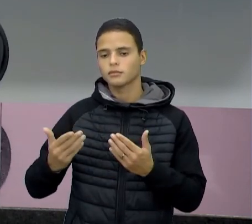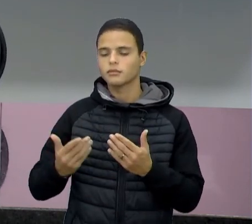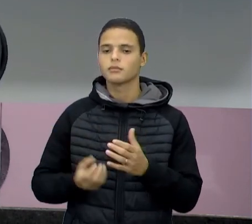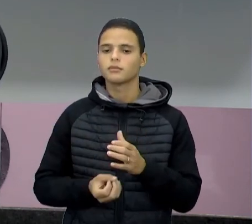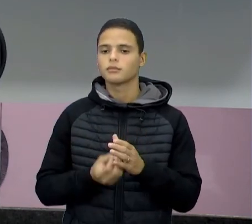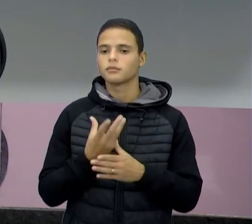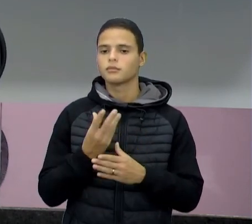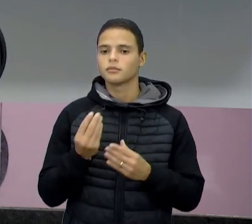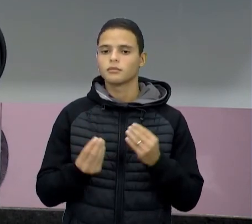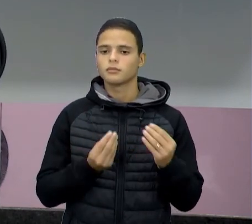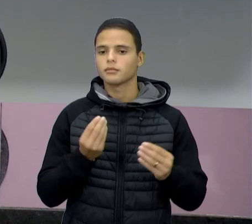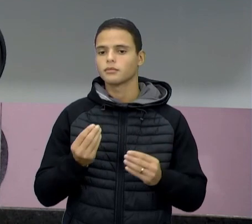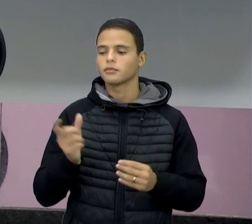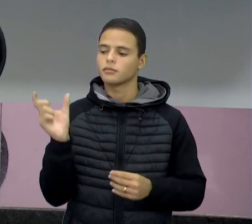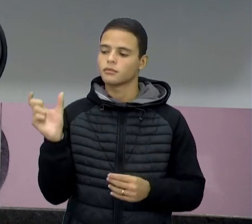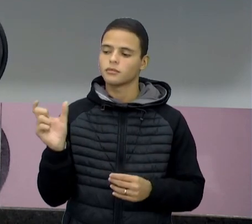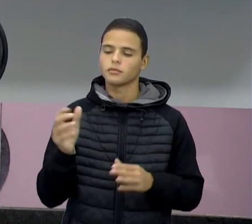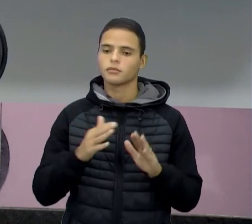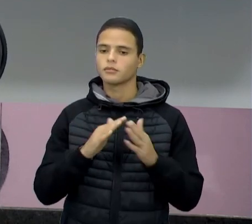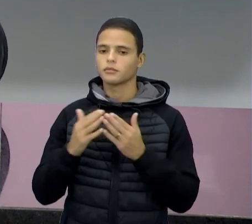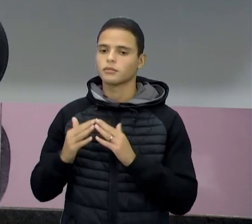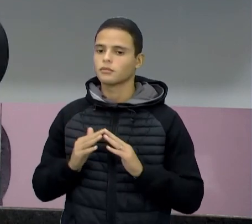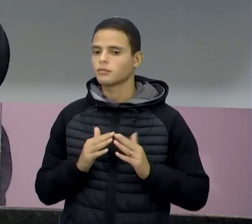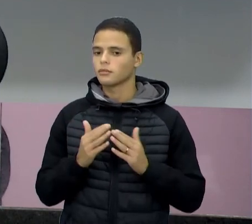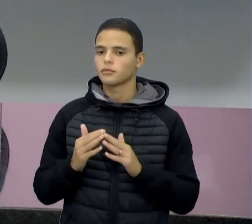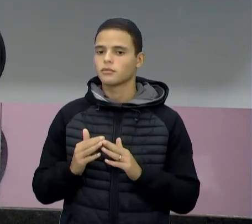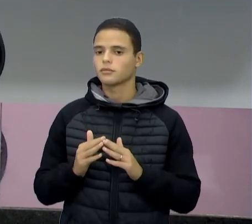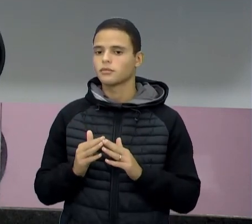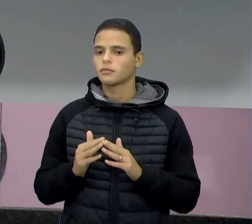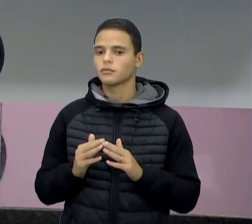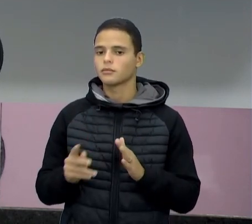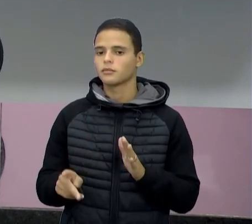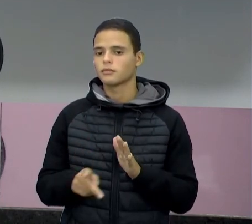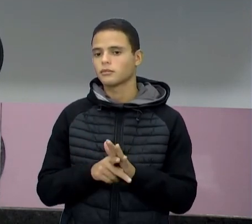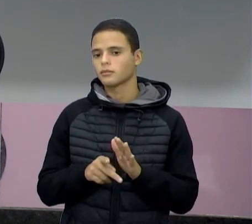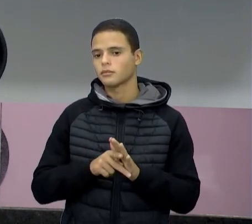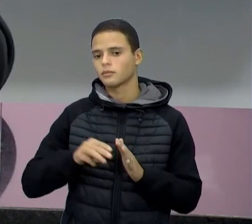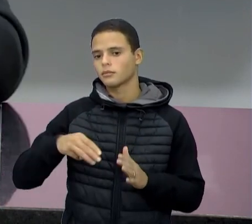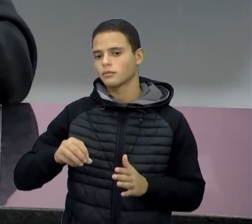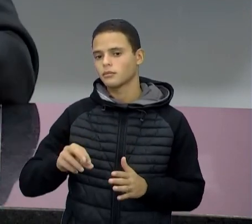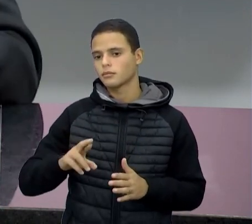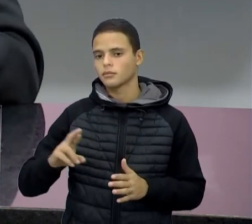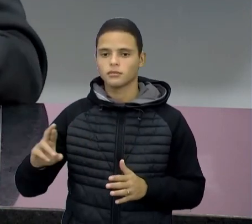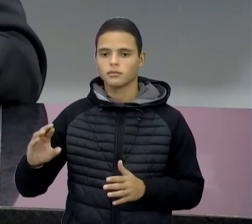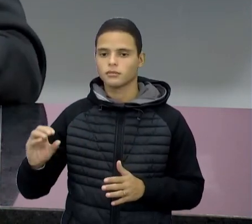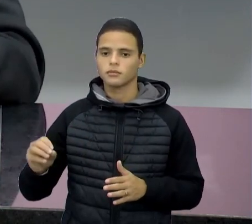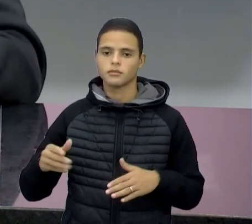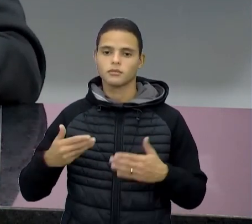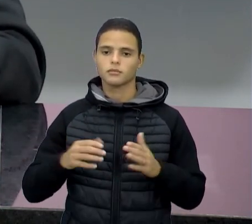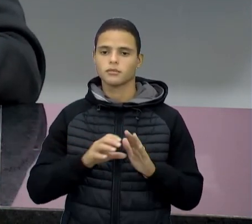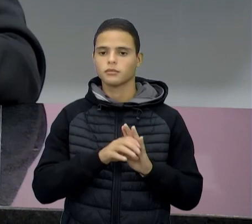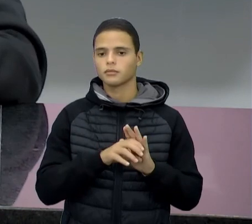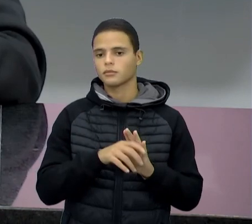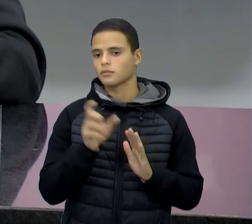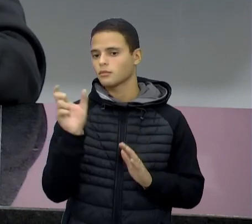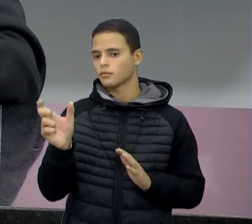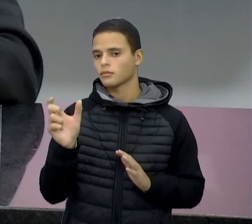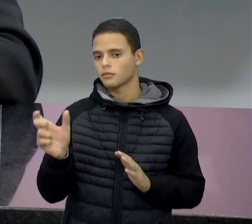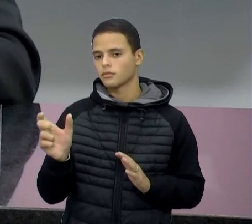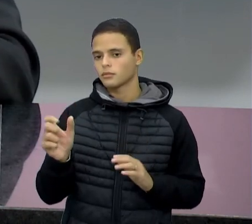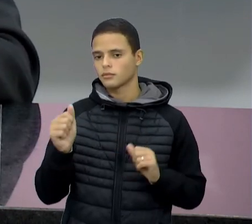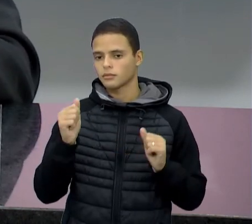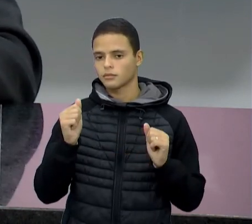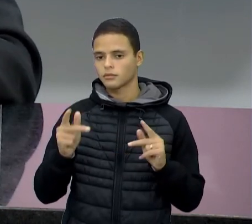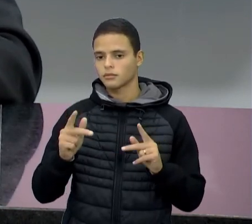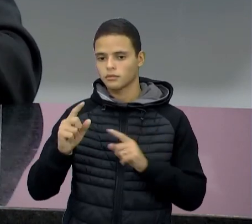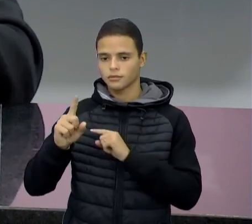palavra favela, tá? Porque a gente vai chamar de favela do Morro da Providência, e qual que é o contexto dessa palavra favela? A